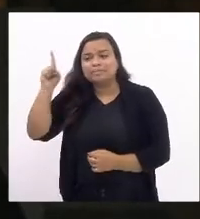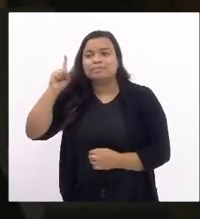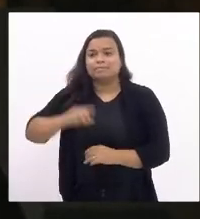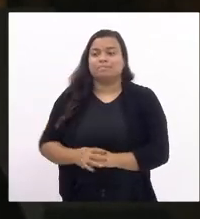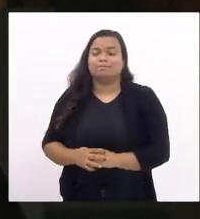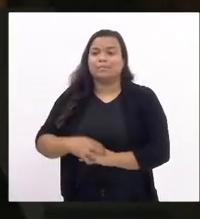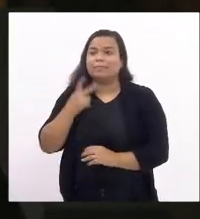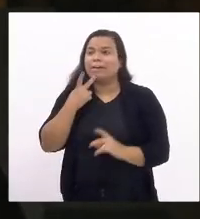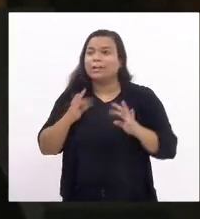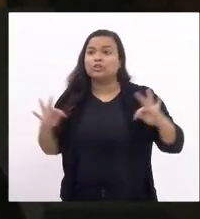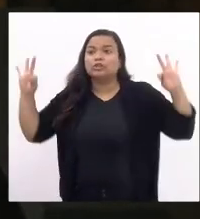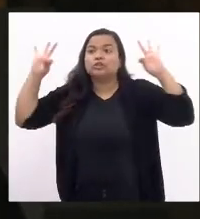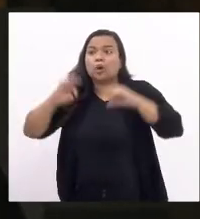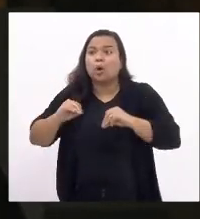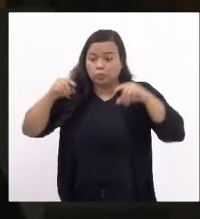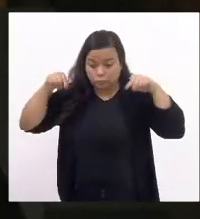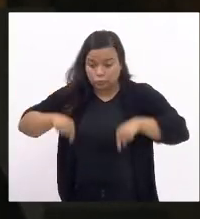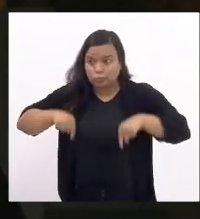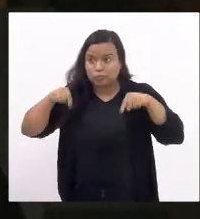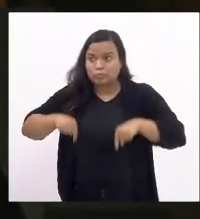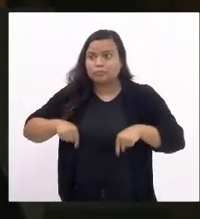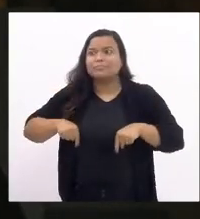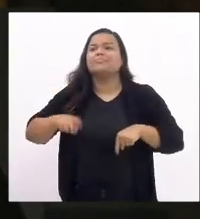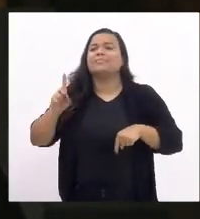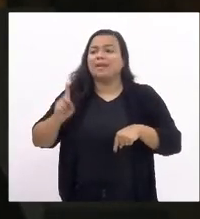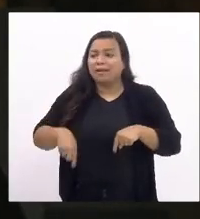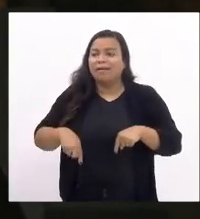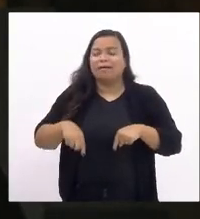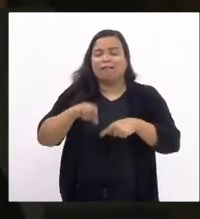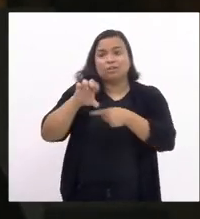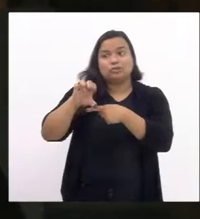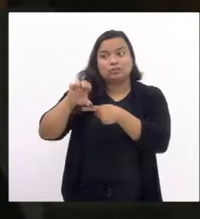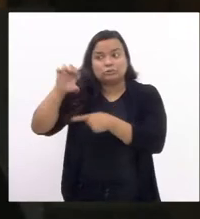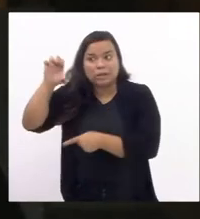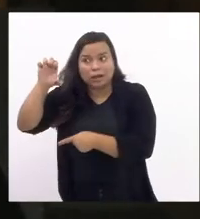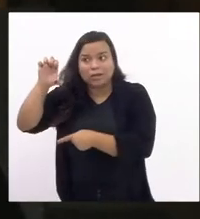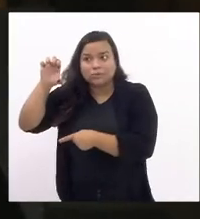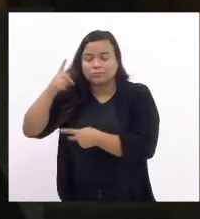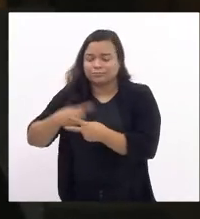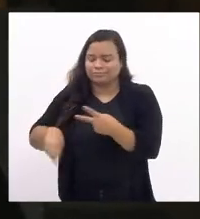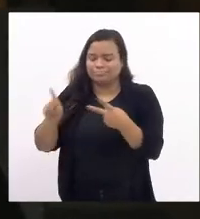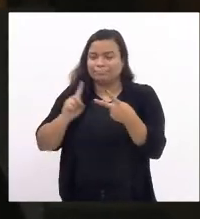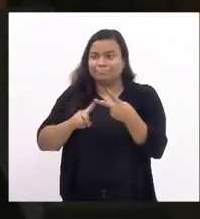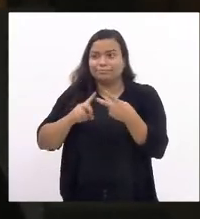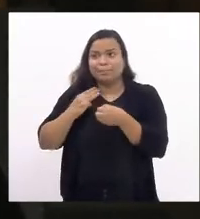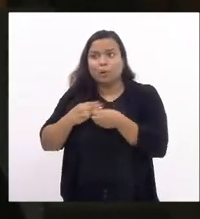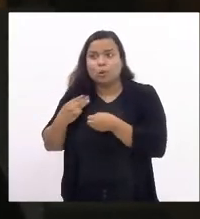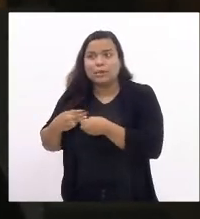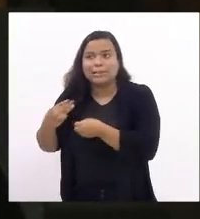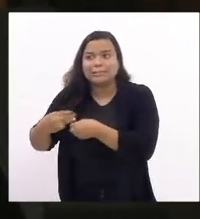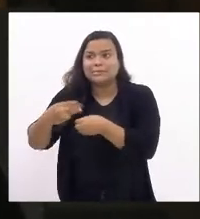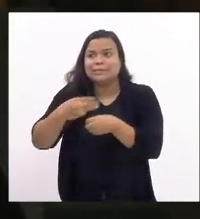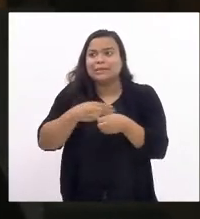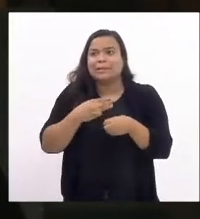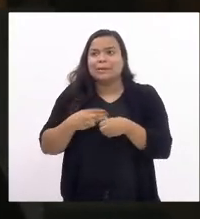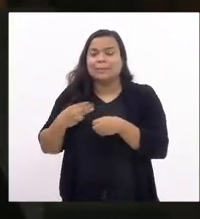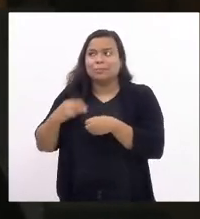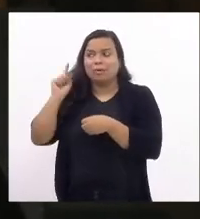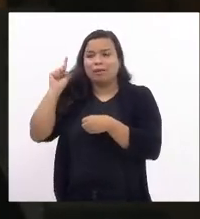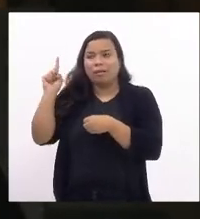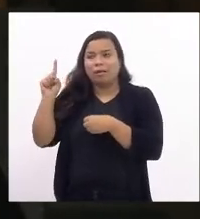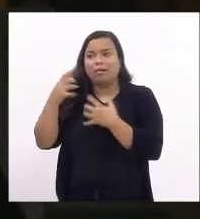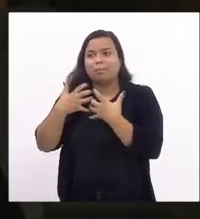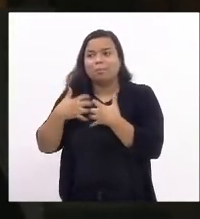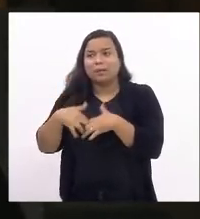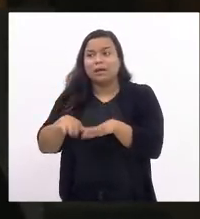todos, a União, o Estado, o município de Petrópolis e